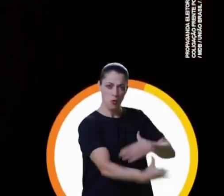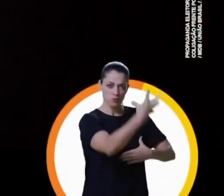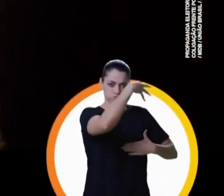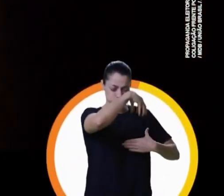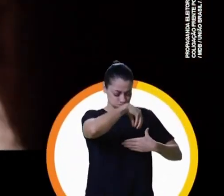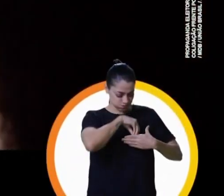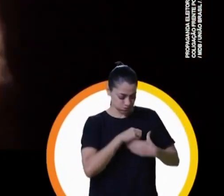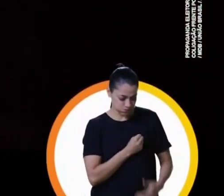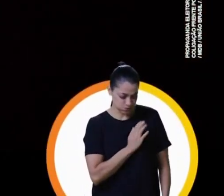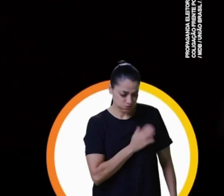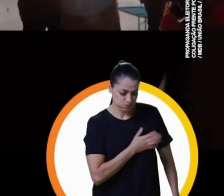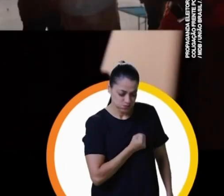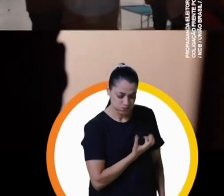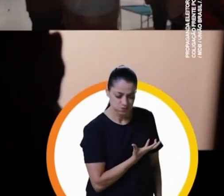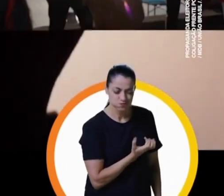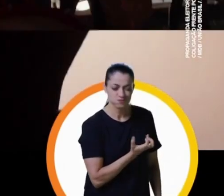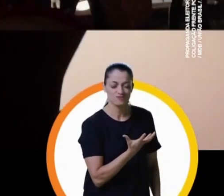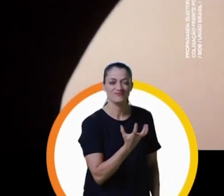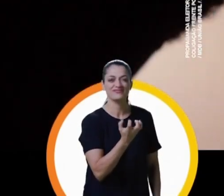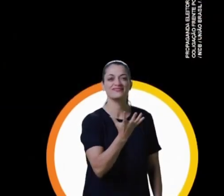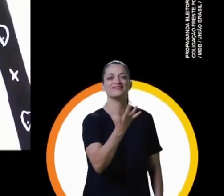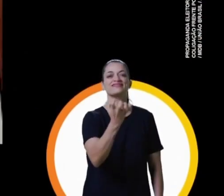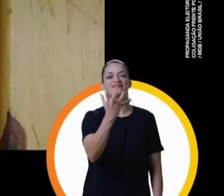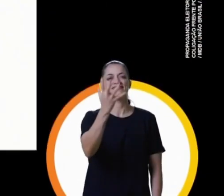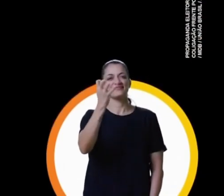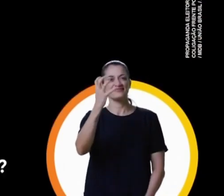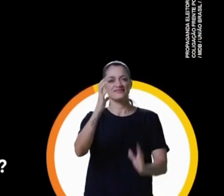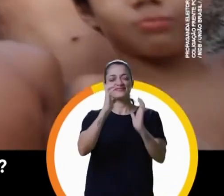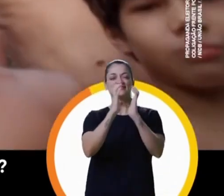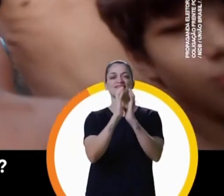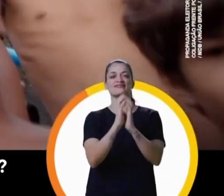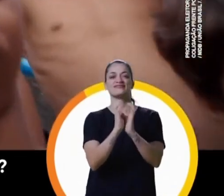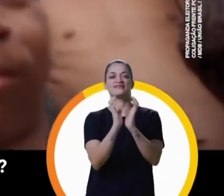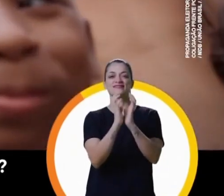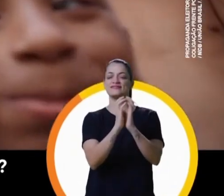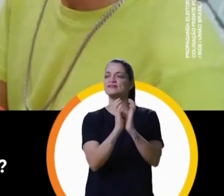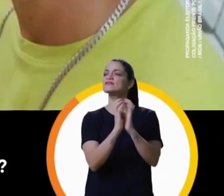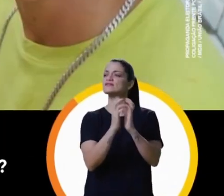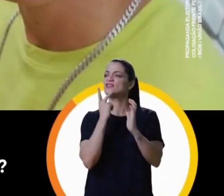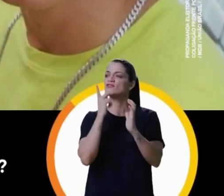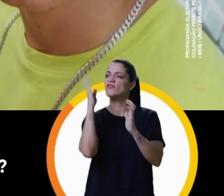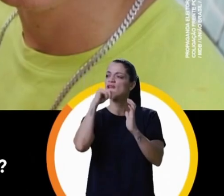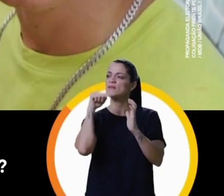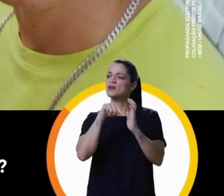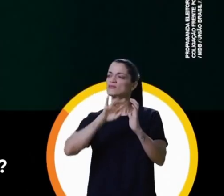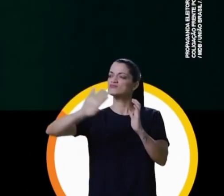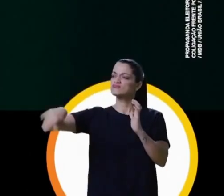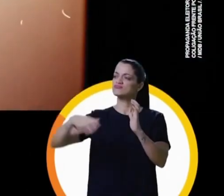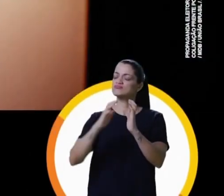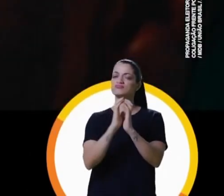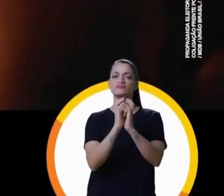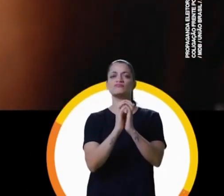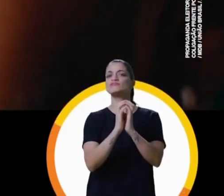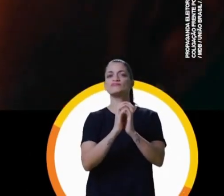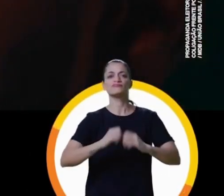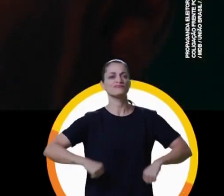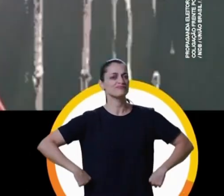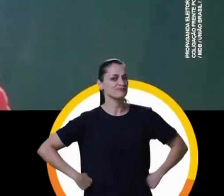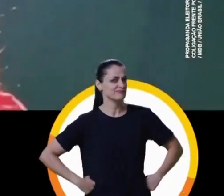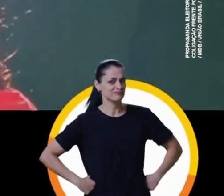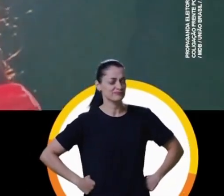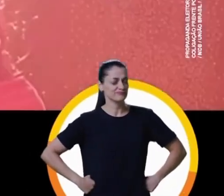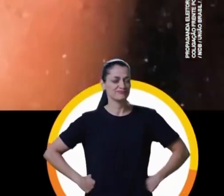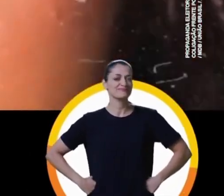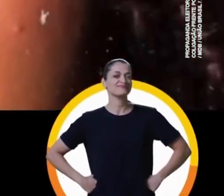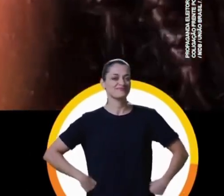alfaia de maracatu batendo dentro do peito. E a gente não leva desaforo pra casa não, viu? Fale mal do nosso Recife pra